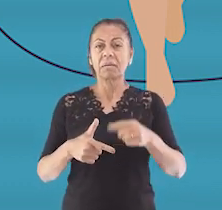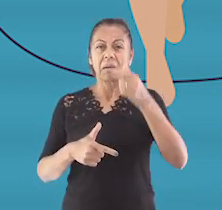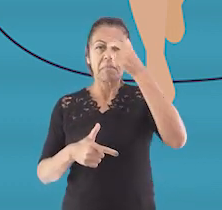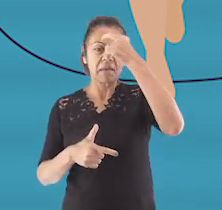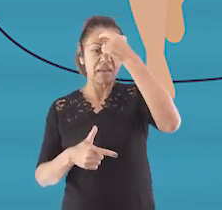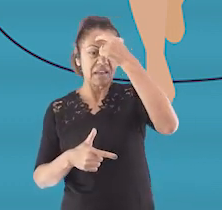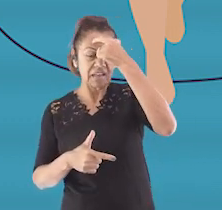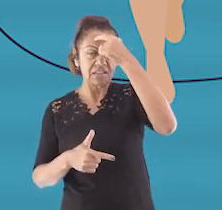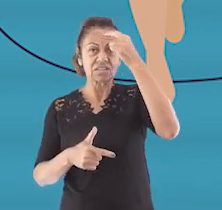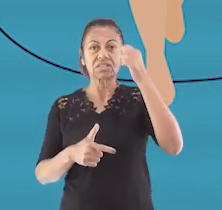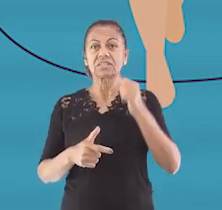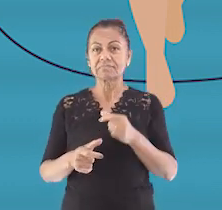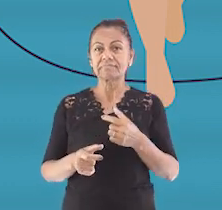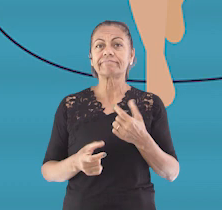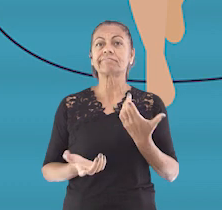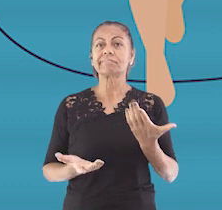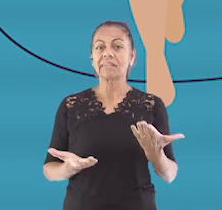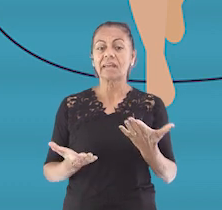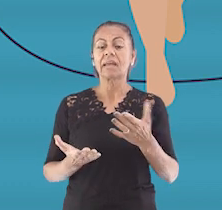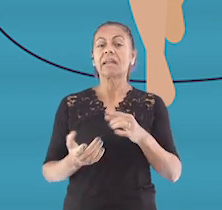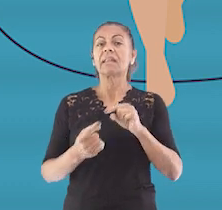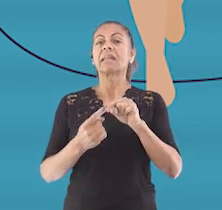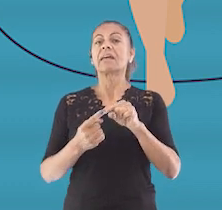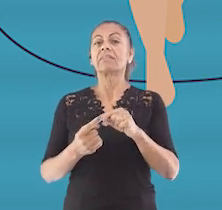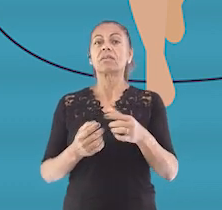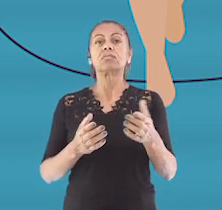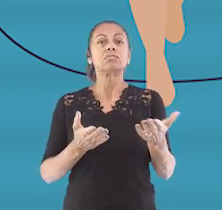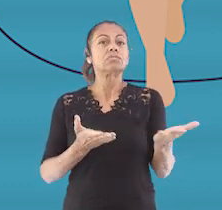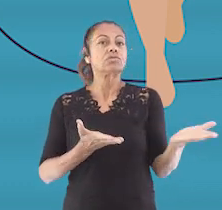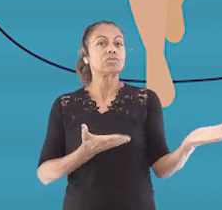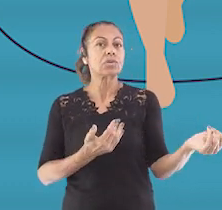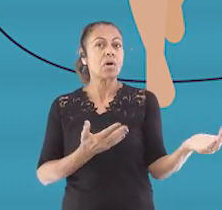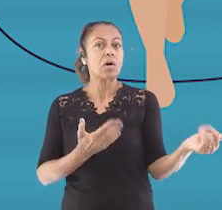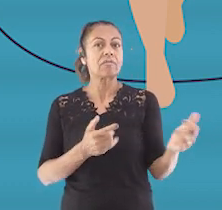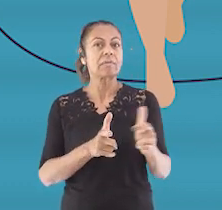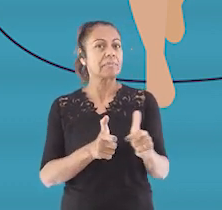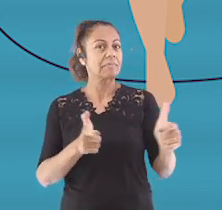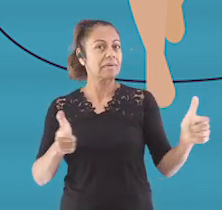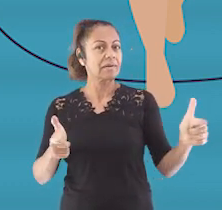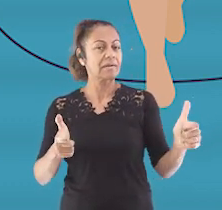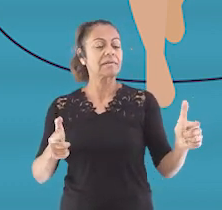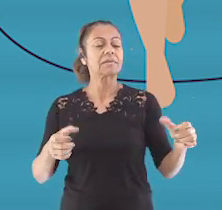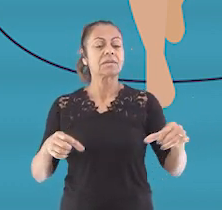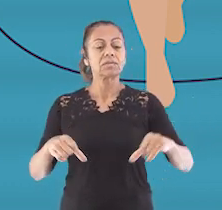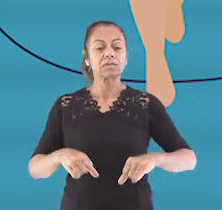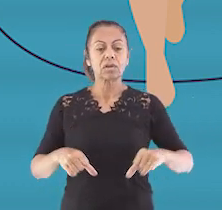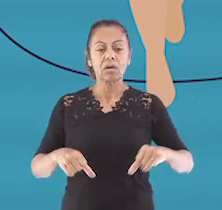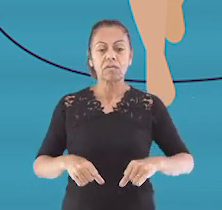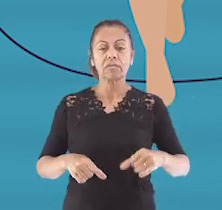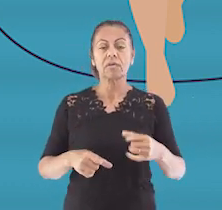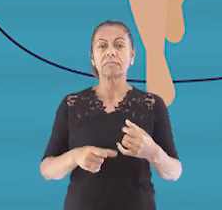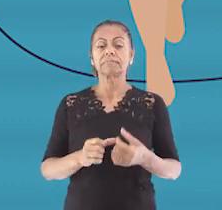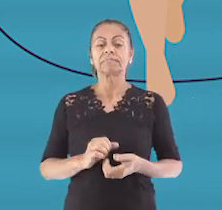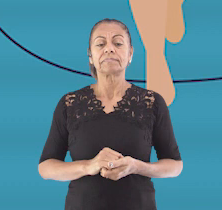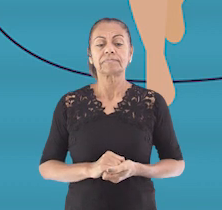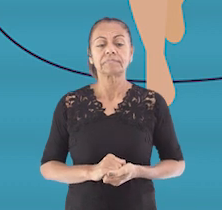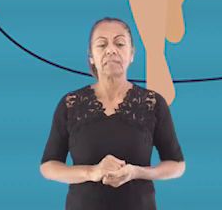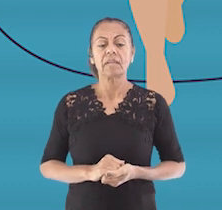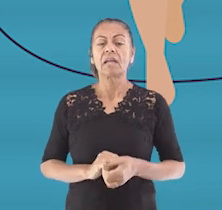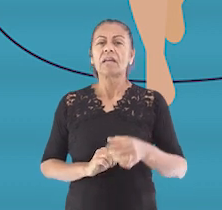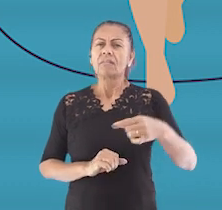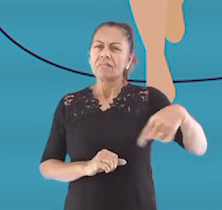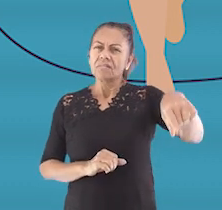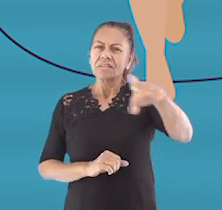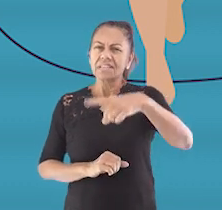Sabemos que os transtornos alimentares afetam predominantemente a população jovem e